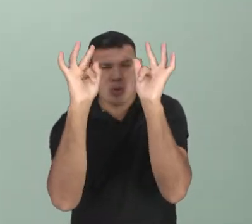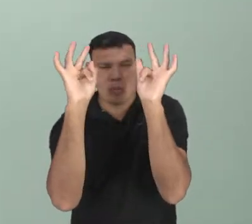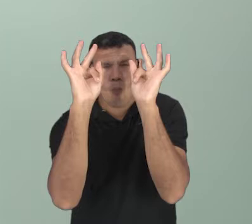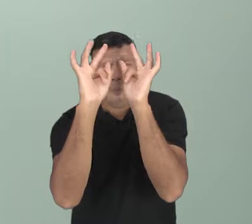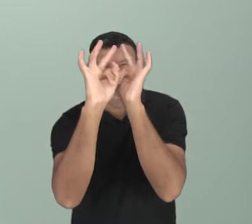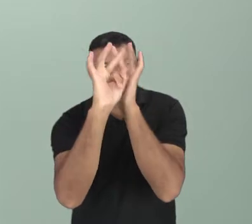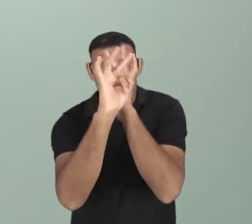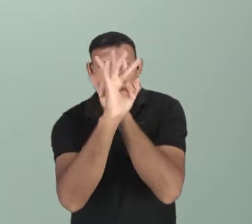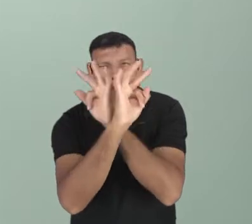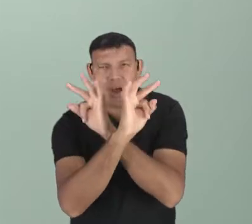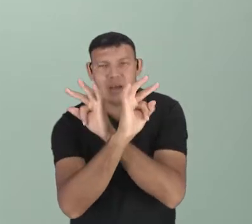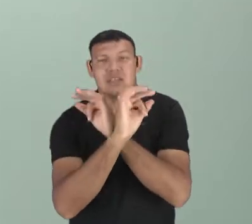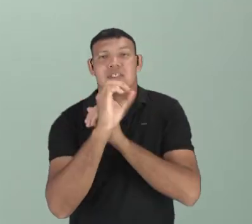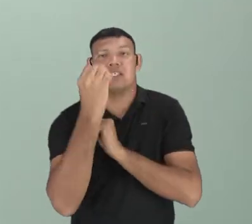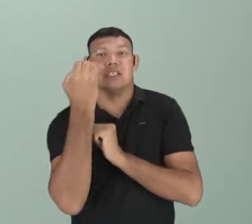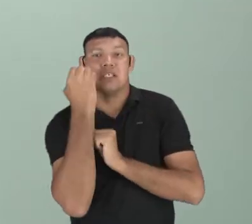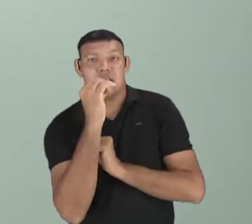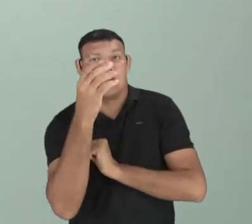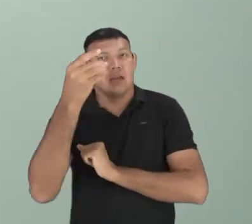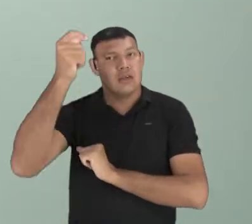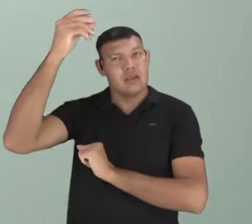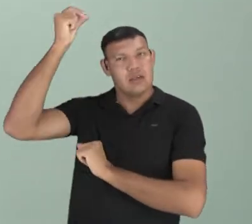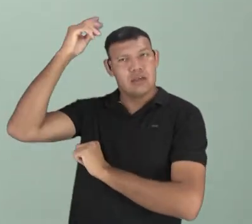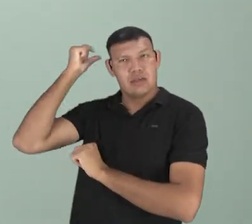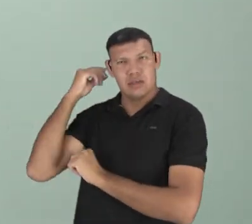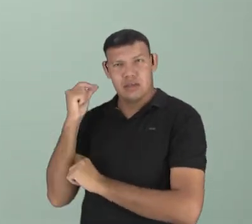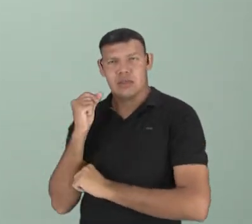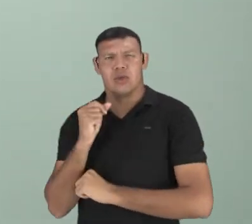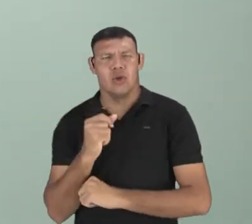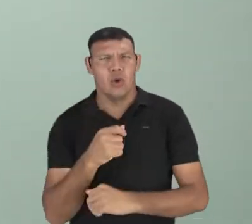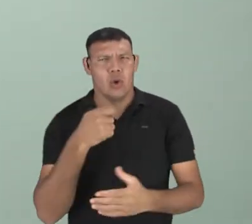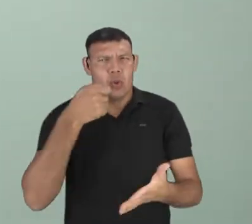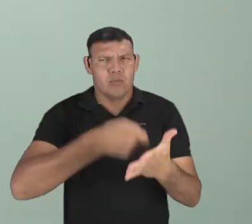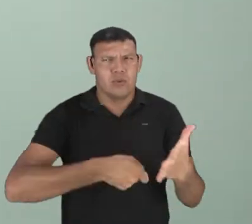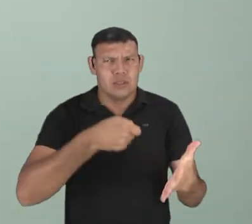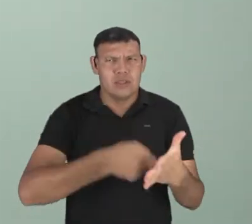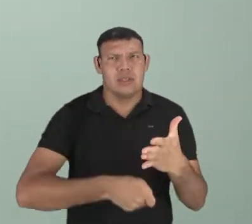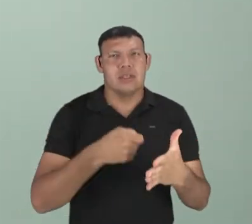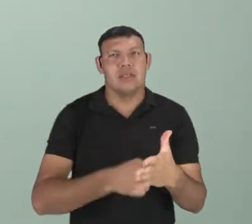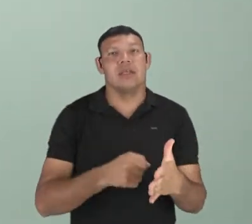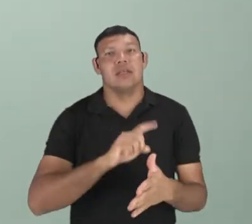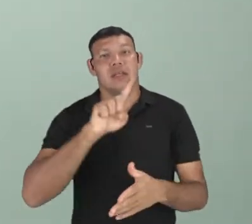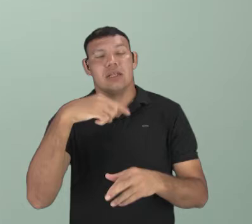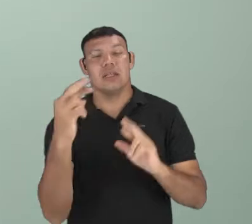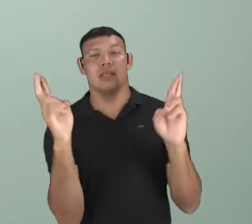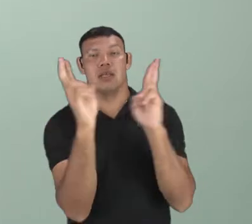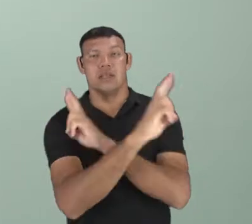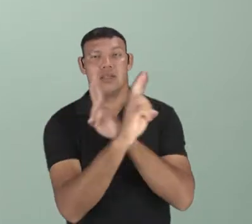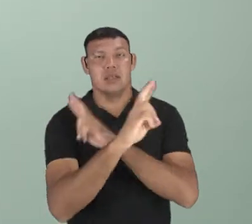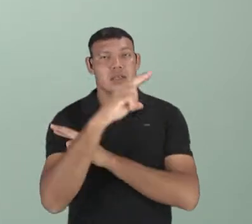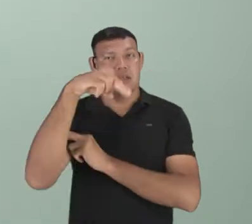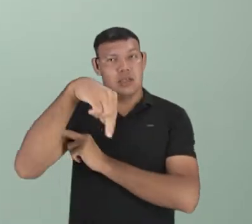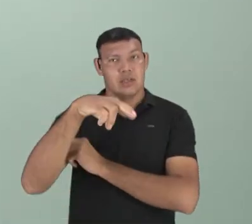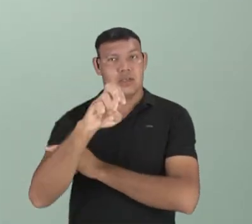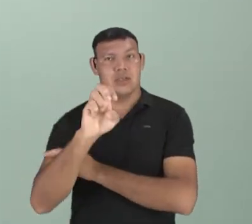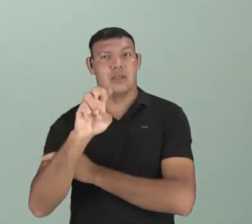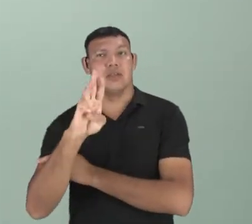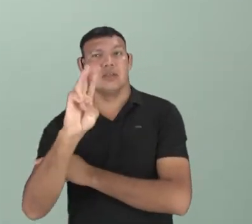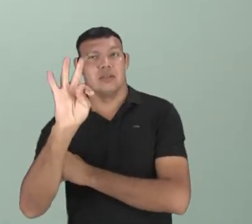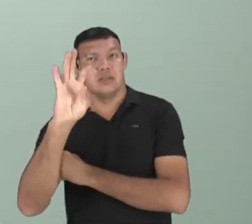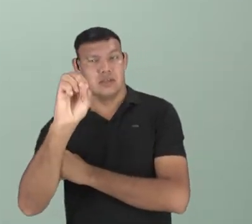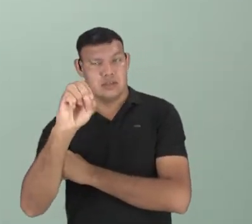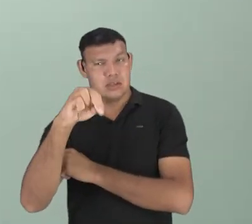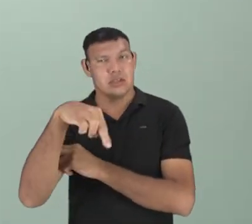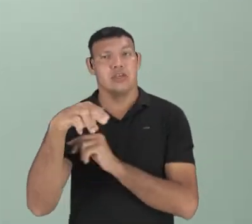ela era mecanicista, ela era fixa, depois da relatividade de Newton e com a teoria quântica de hoje, a gente viu